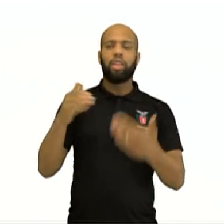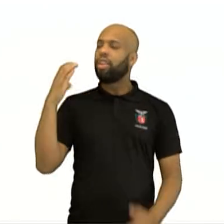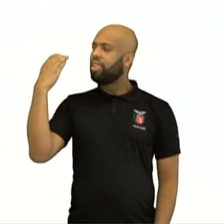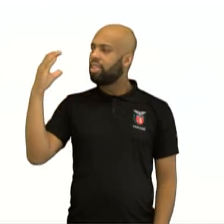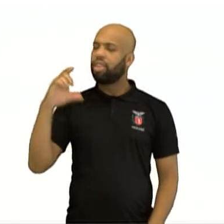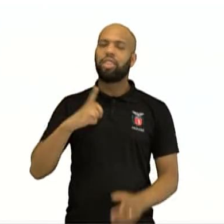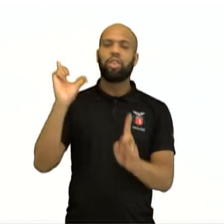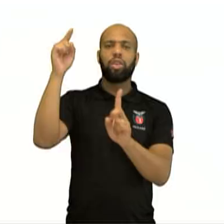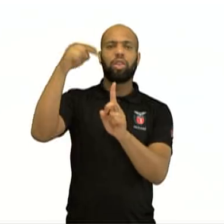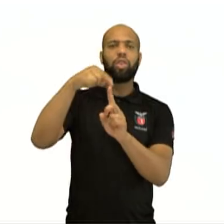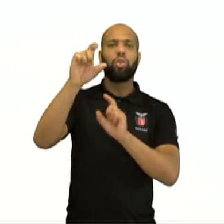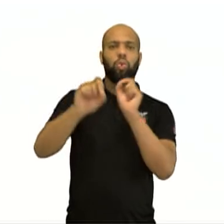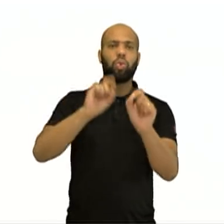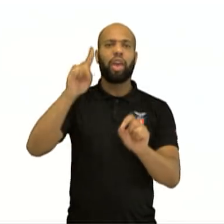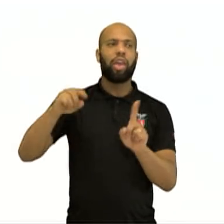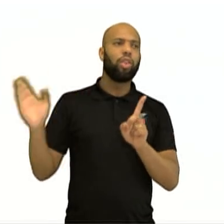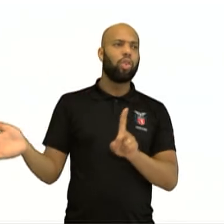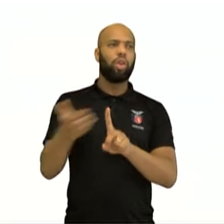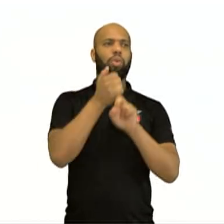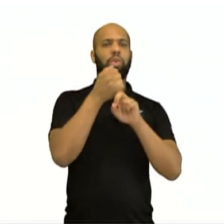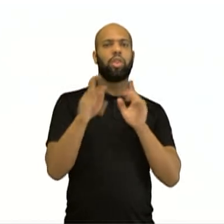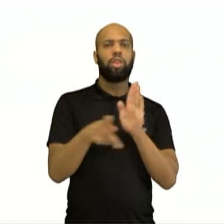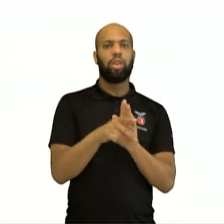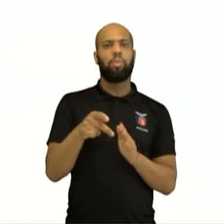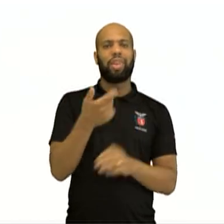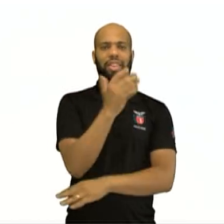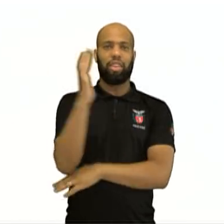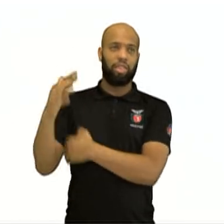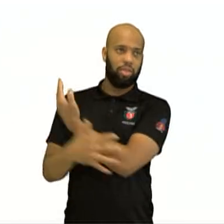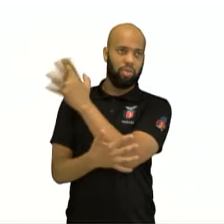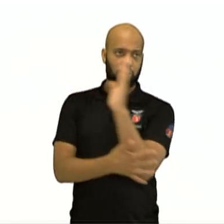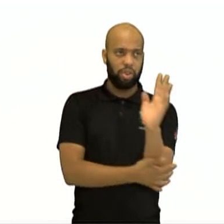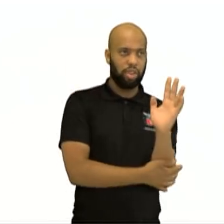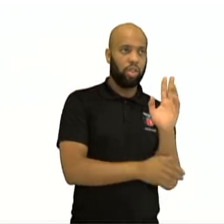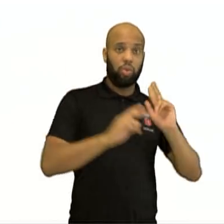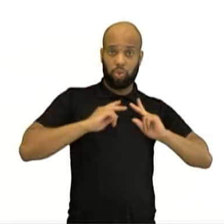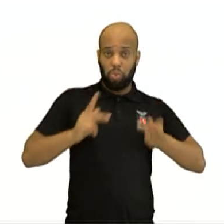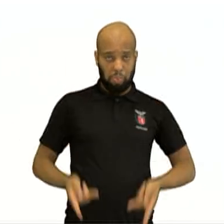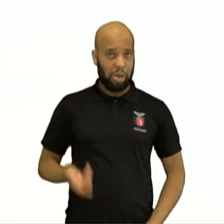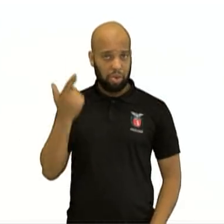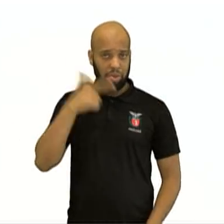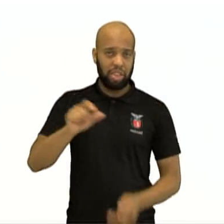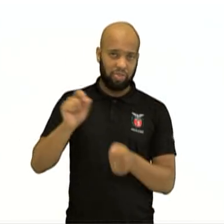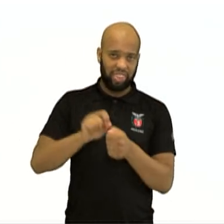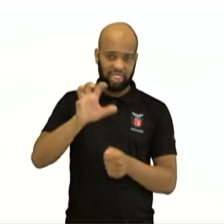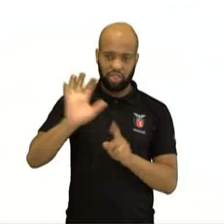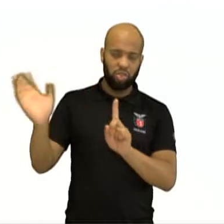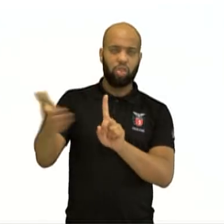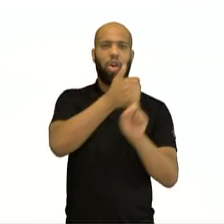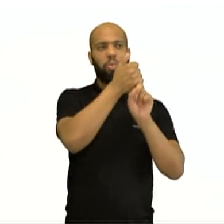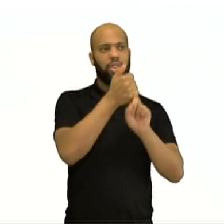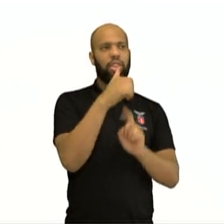por finalidade o domínio da natureza. Só os seres humanos conseguem fazer isso, dominar a natureza a seu